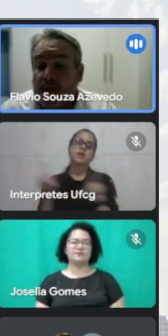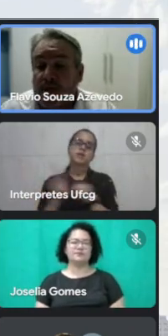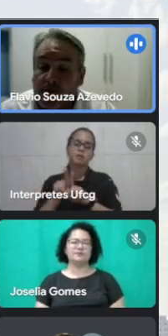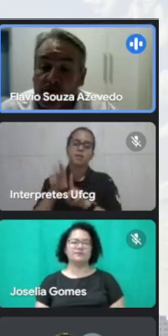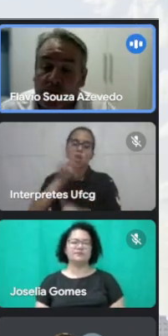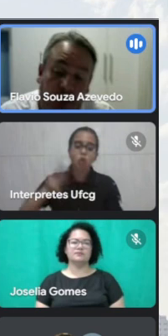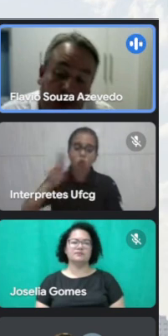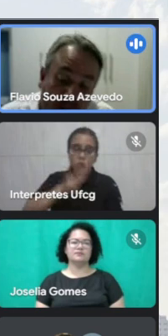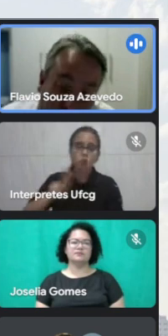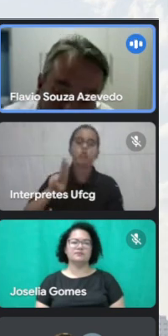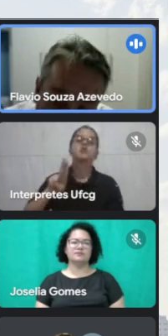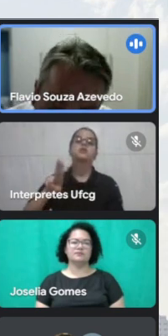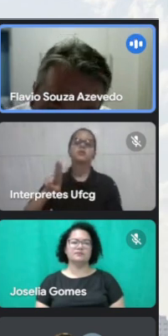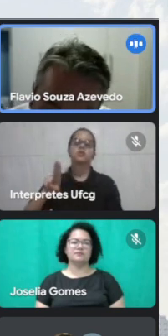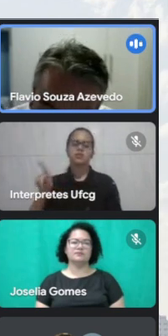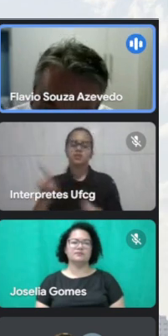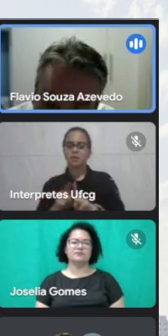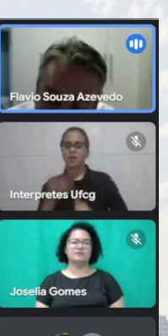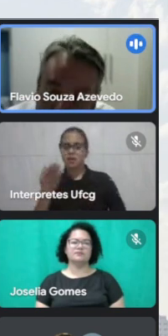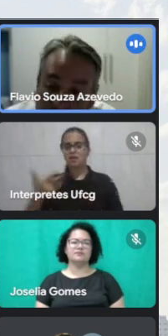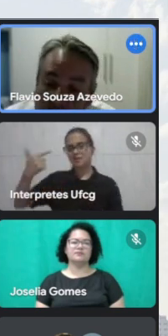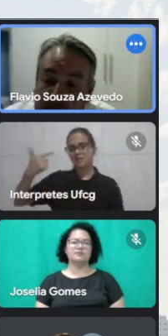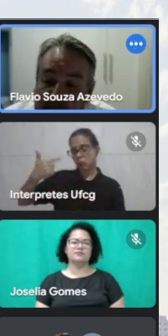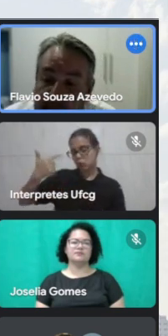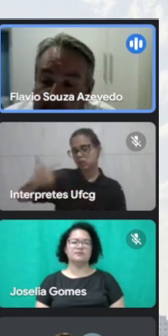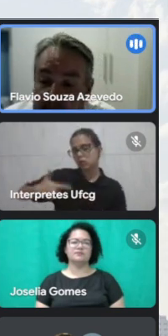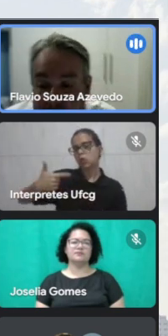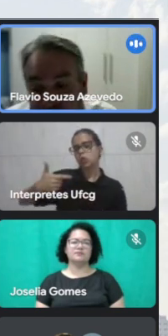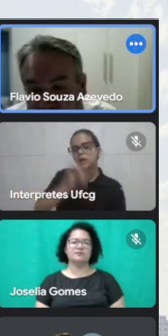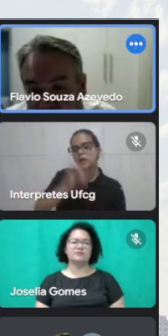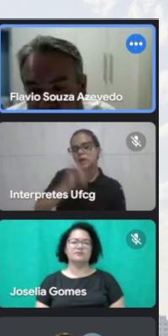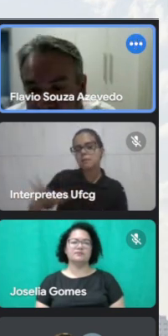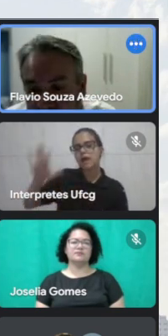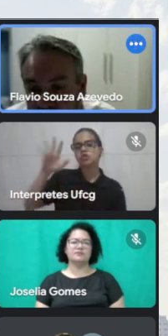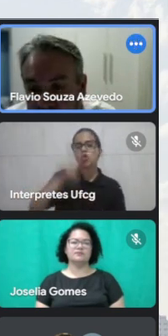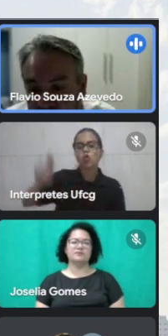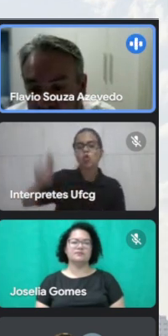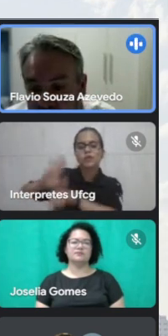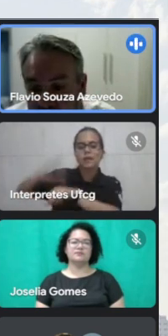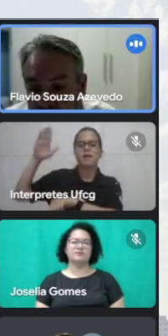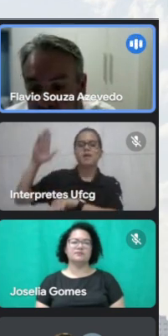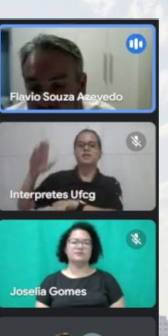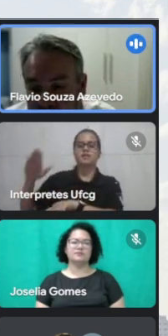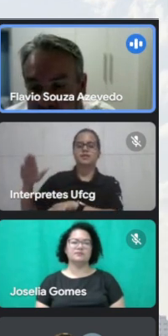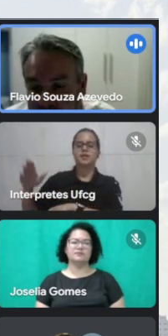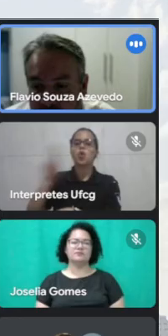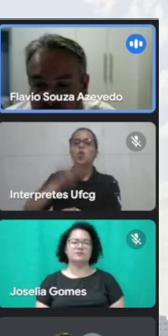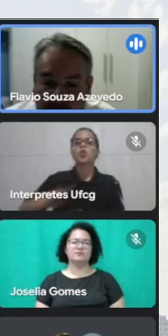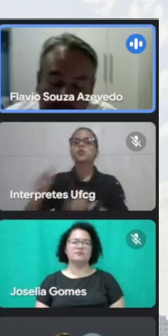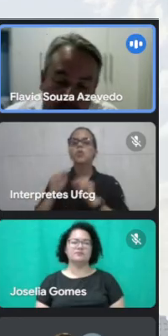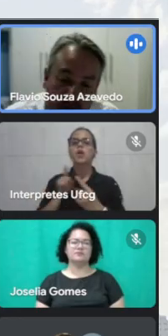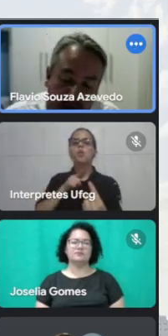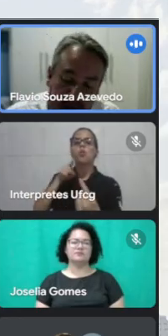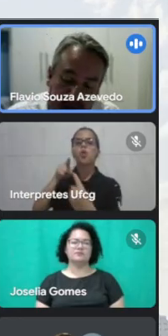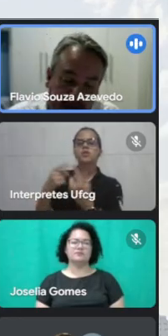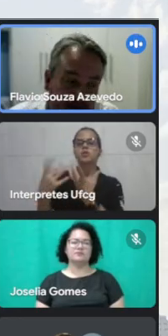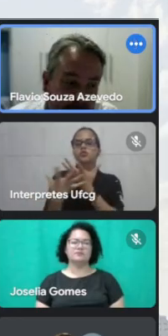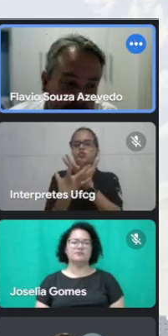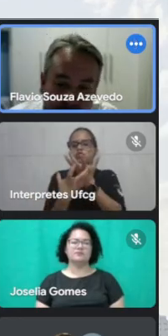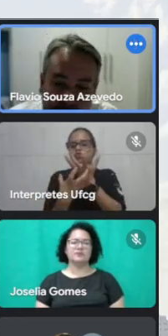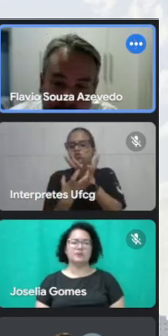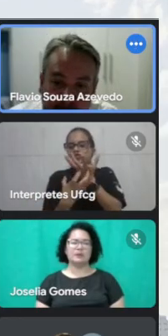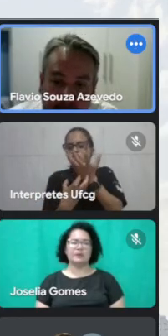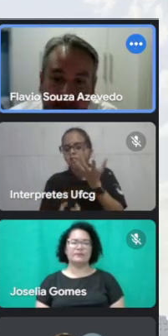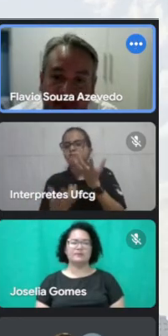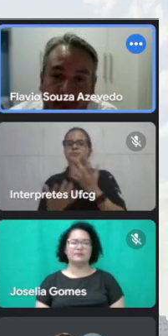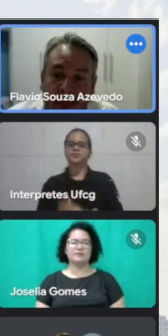eles utilizam muito, né, esse junco e utilizam para esse tipo de filtro, tá certo?